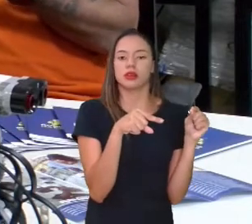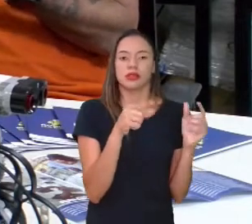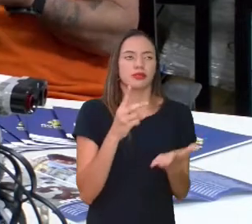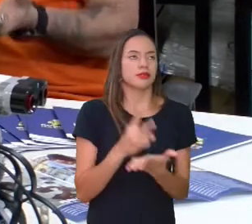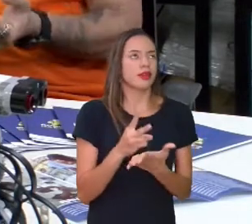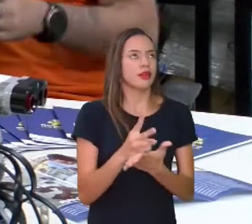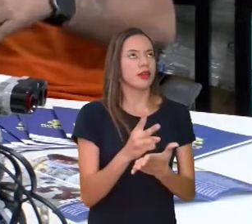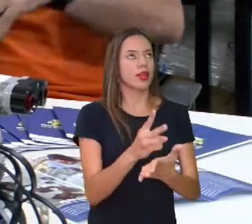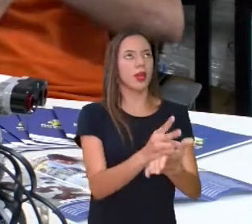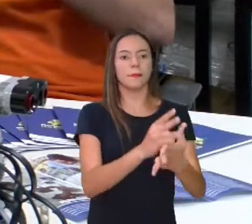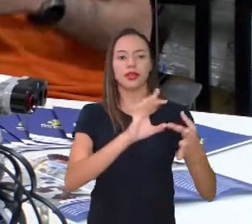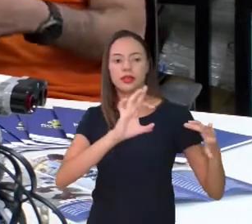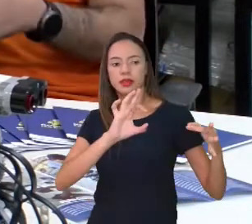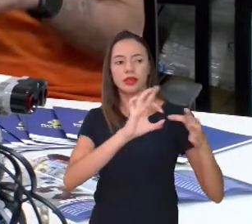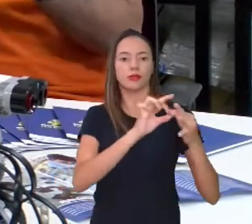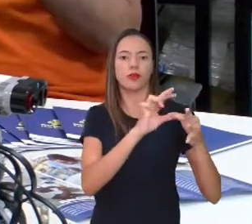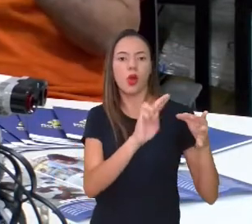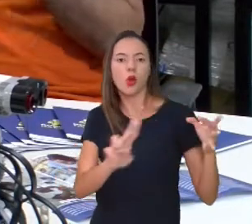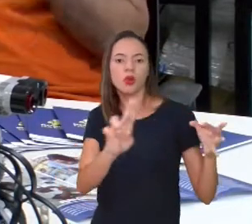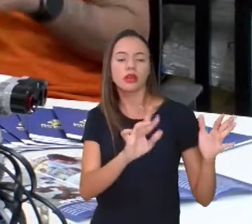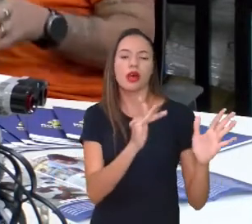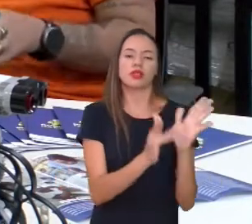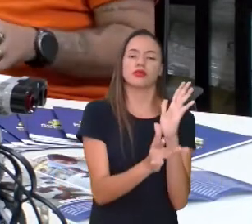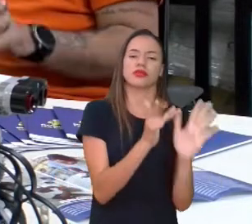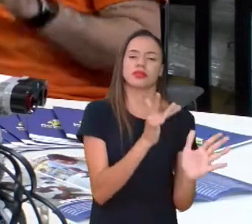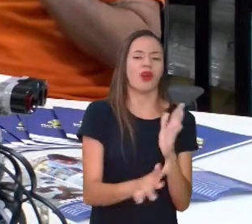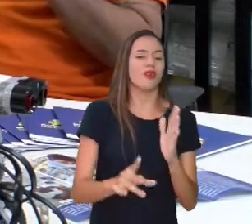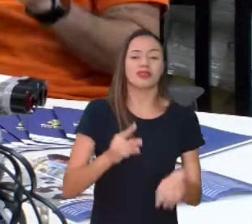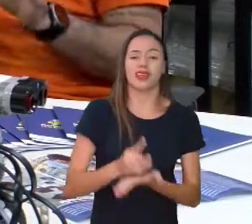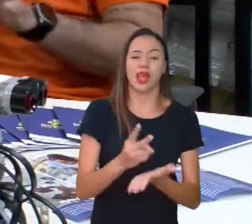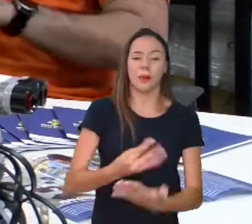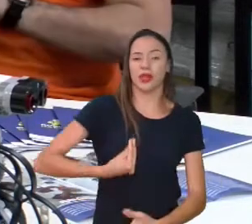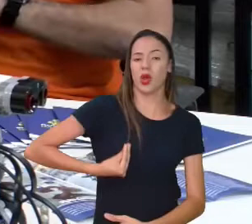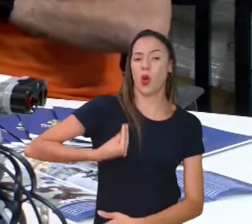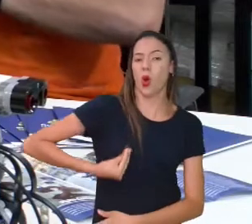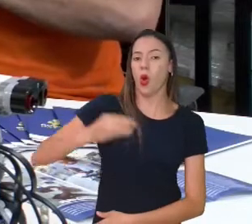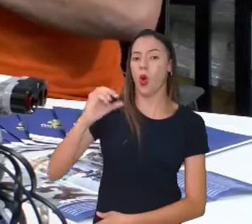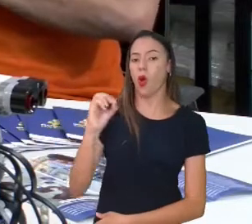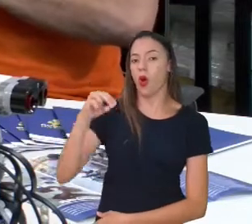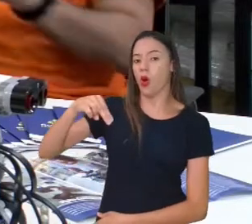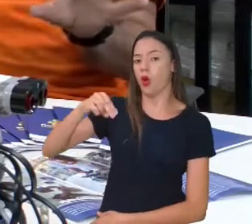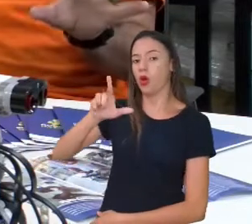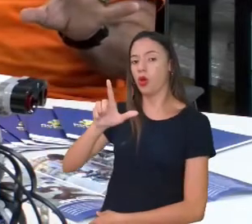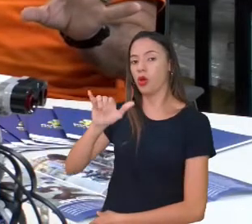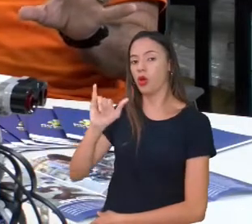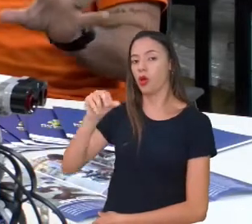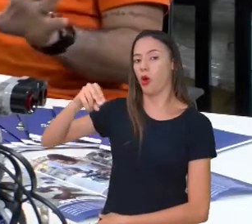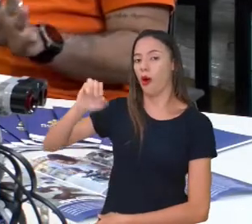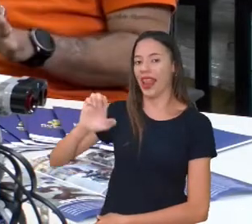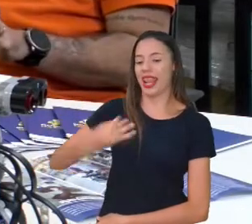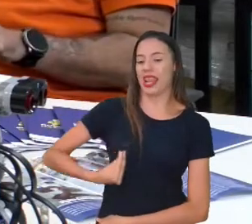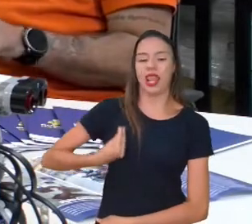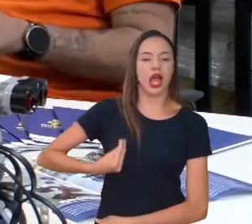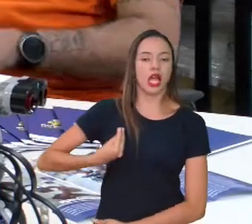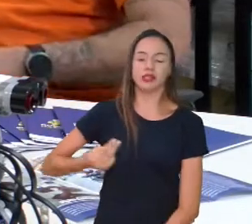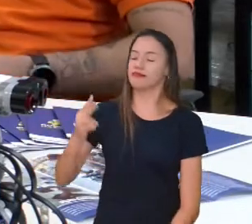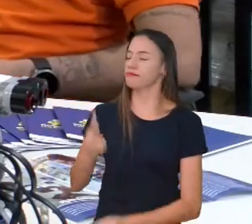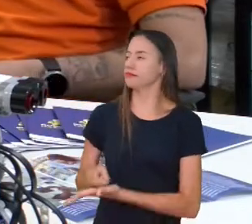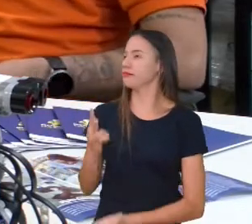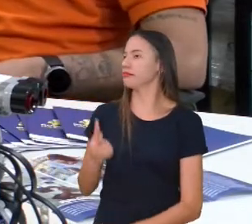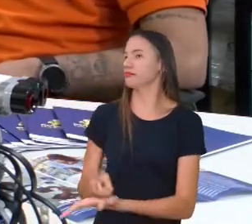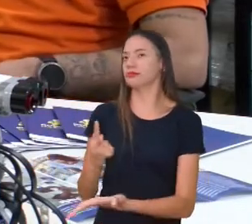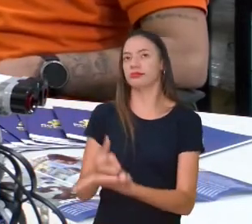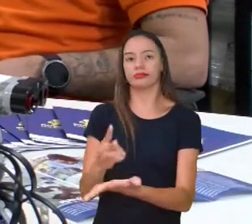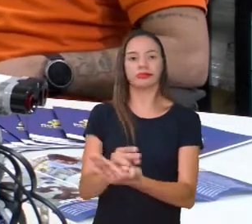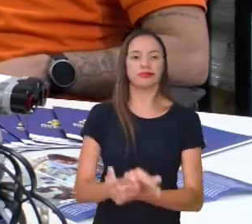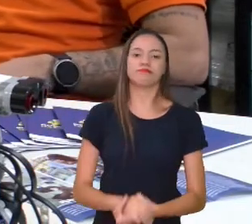sempre conectado, a gente está sempre online, né? Esse é o termo que a gente diz assim, estamos sempre online o tempo todo.